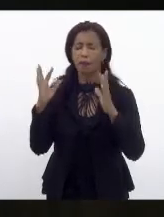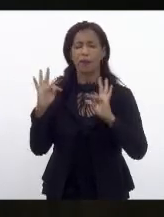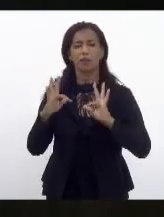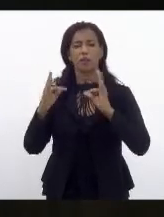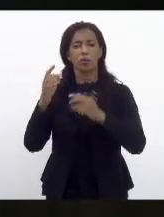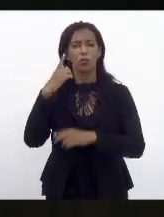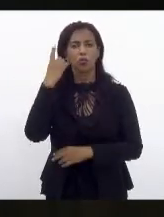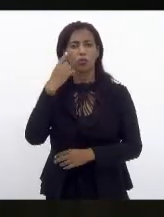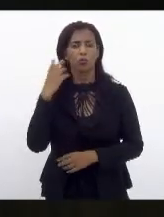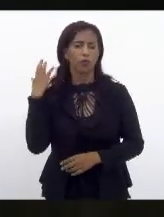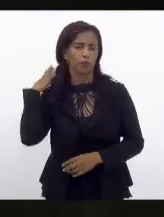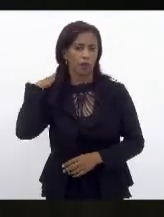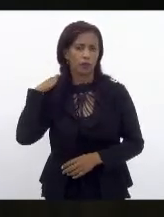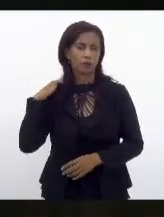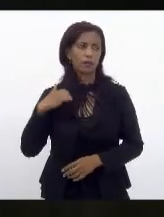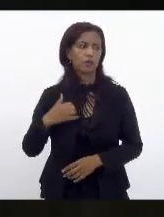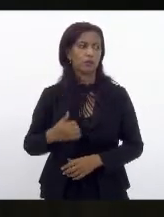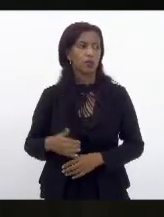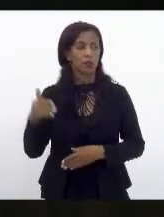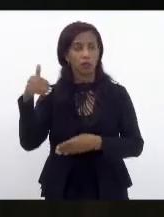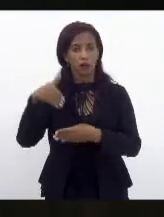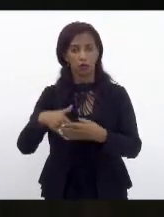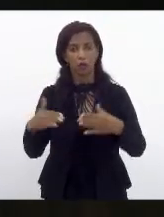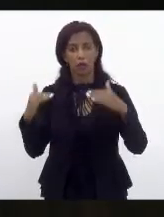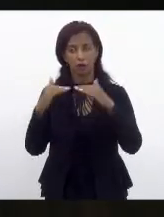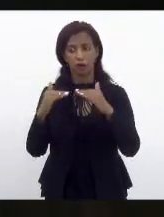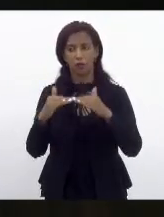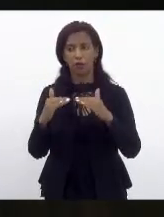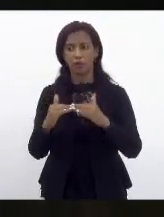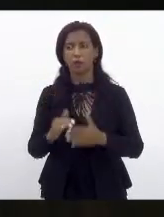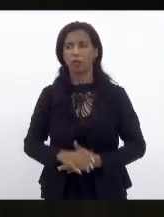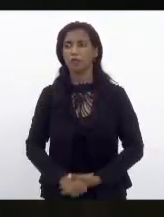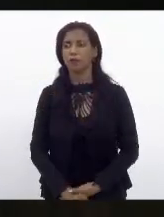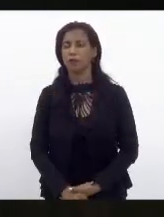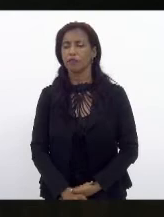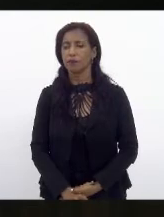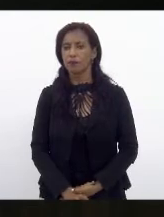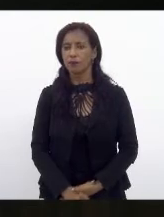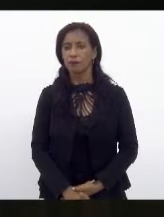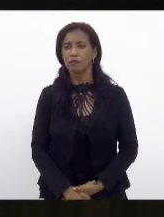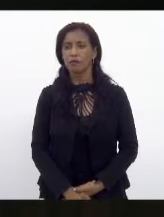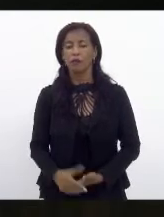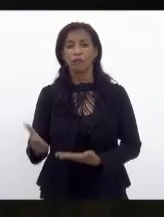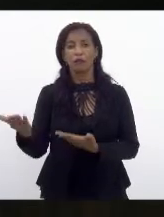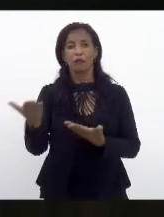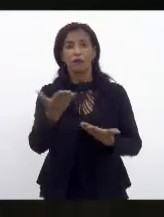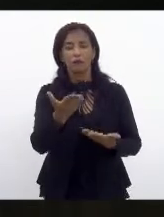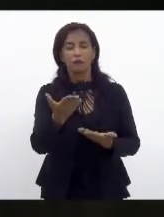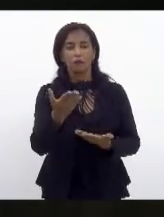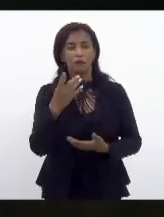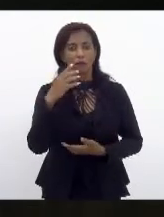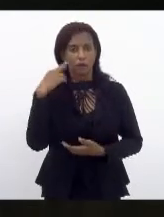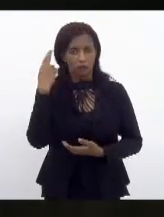os deputados e deputadas que votaram favoravelmente nesses projetos. Pela ordem, a deputada